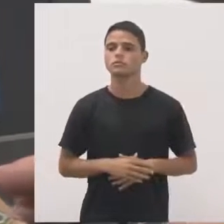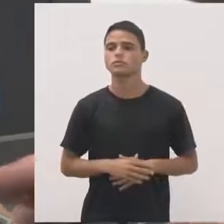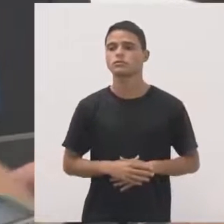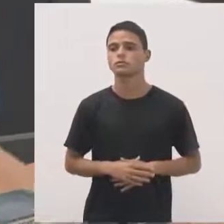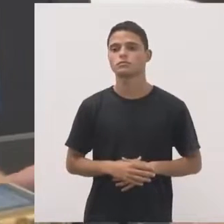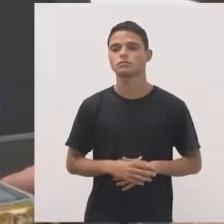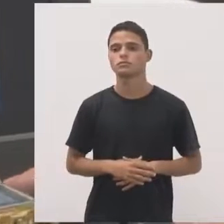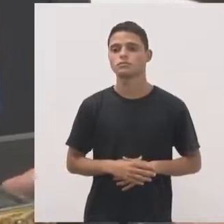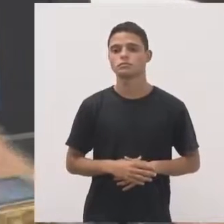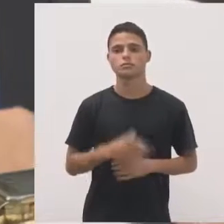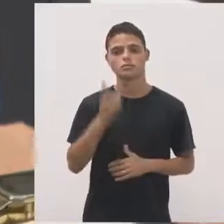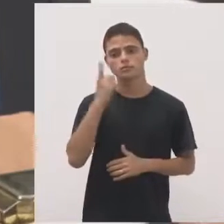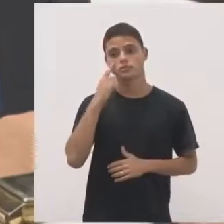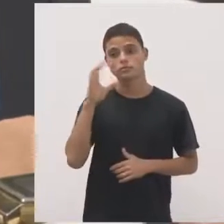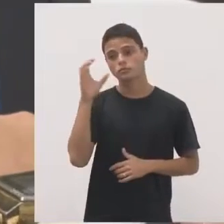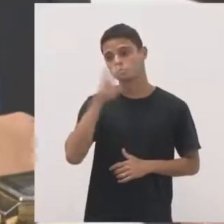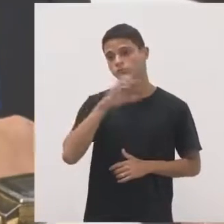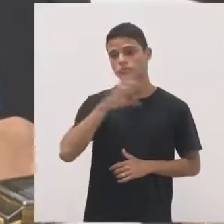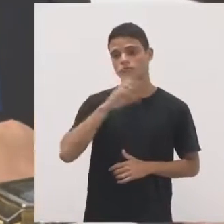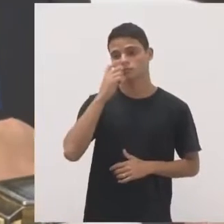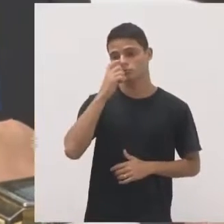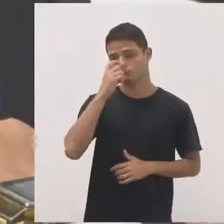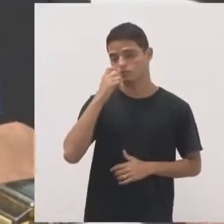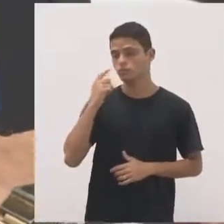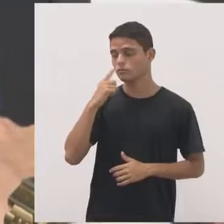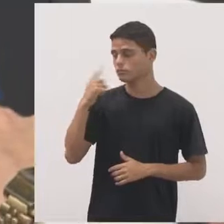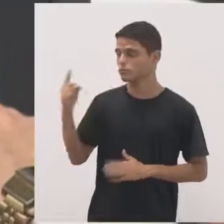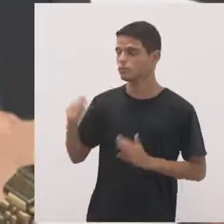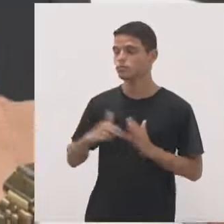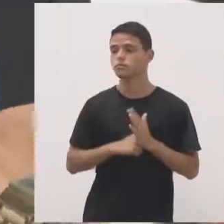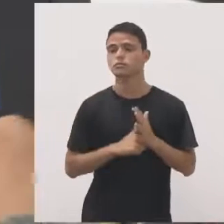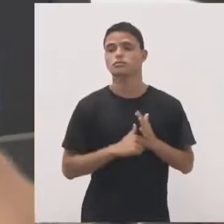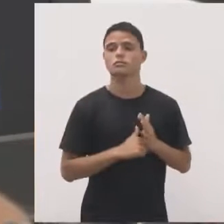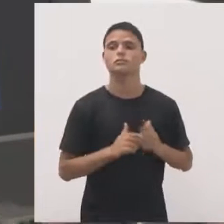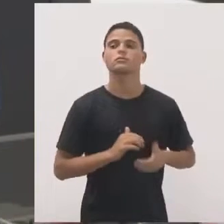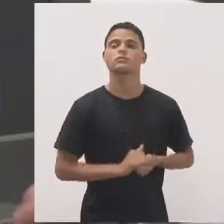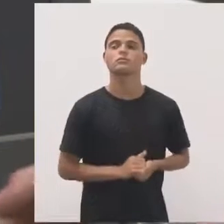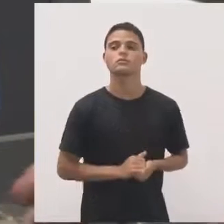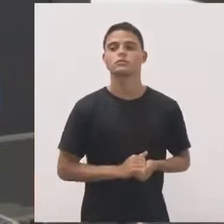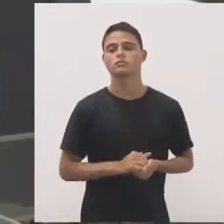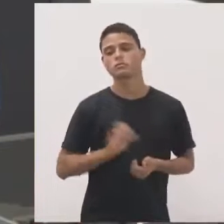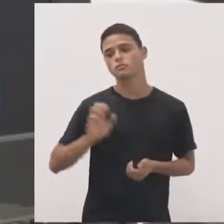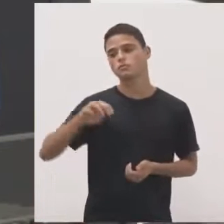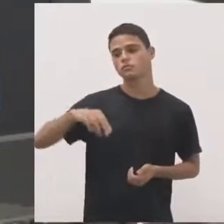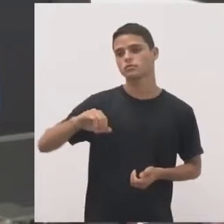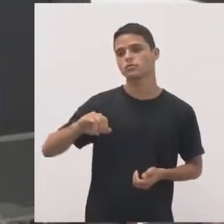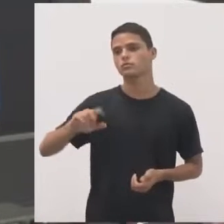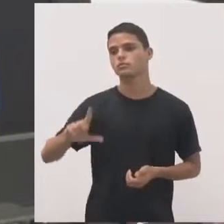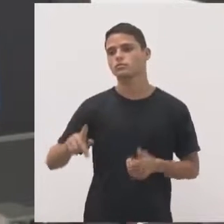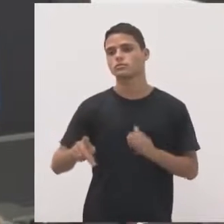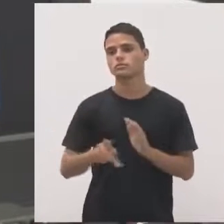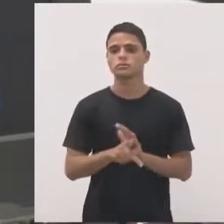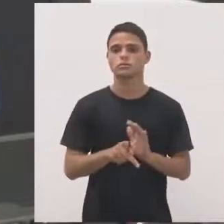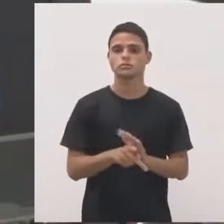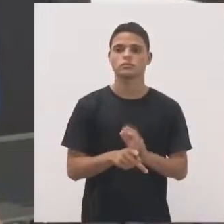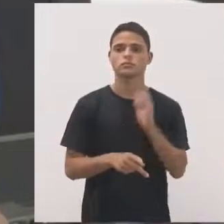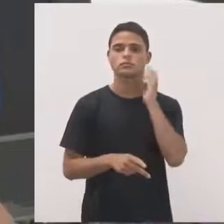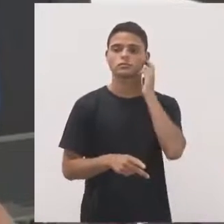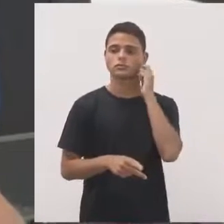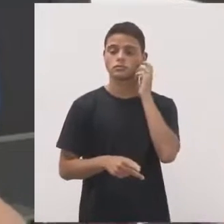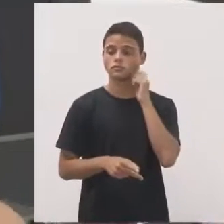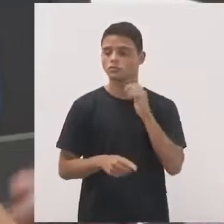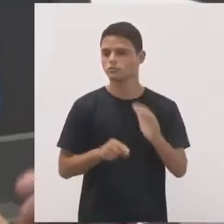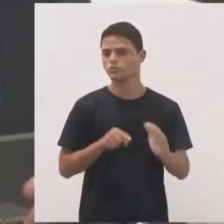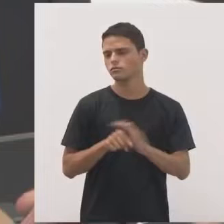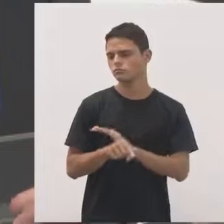você tem que receber ou do seu NIT ou do seu Protec esse e-mail específico, como o Felipe disse. Aí, esse e-mail, como foi aquela